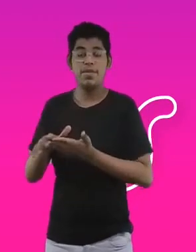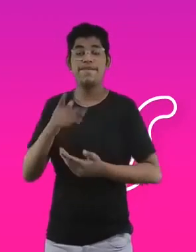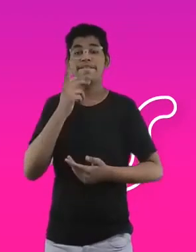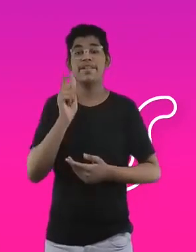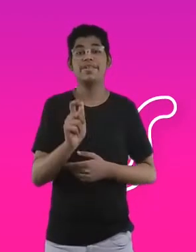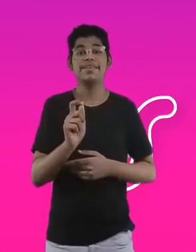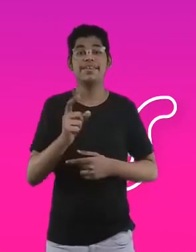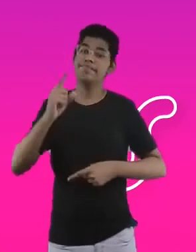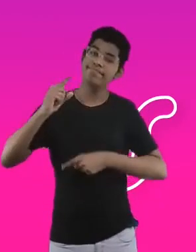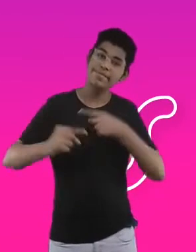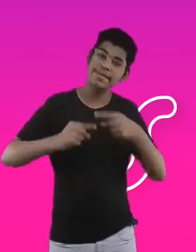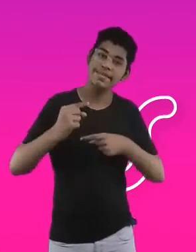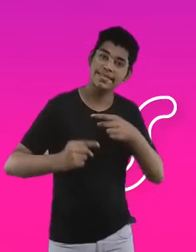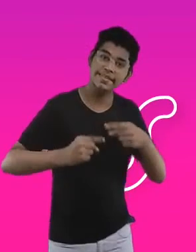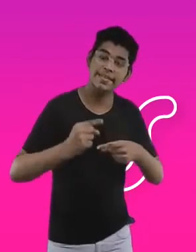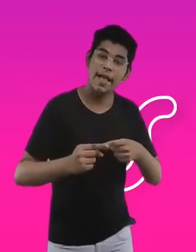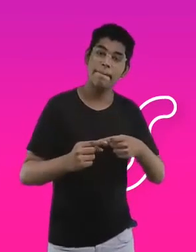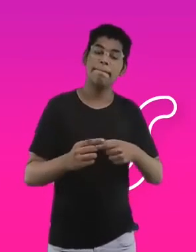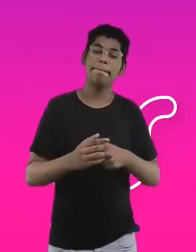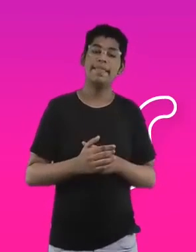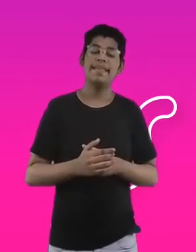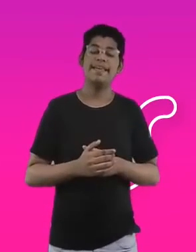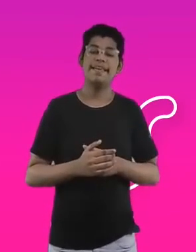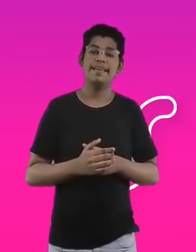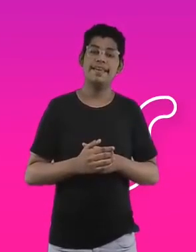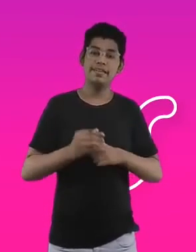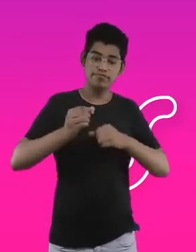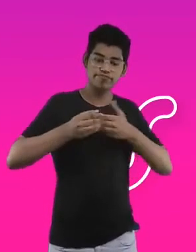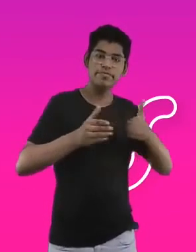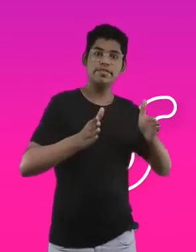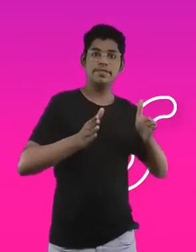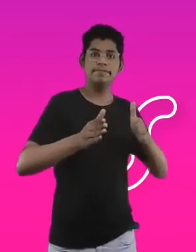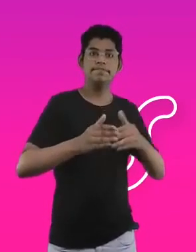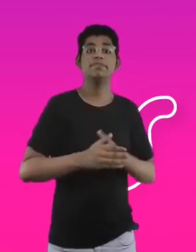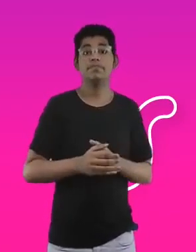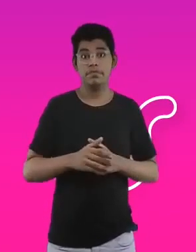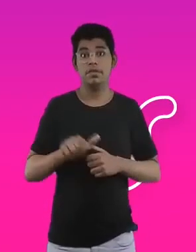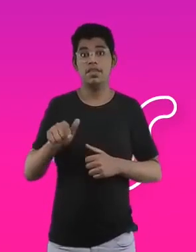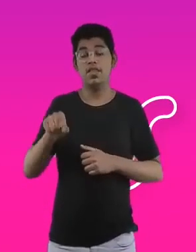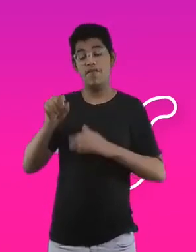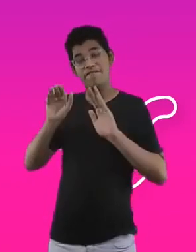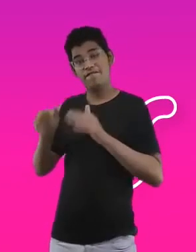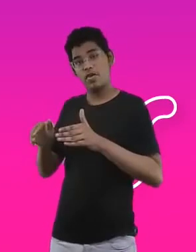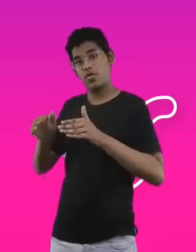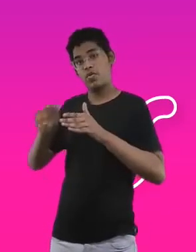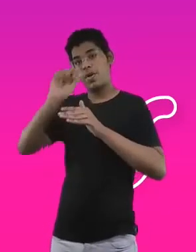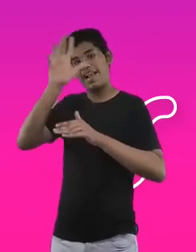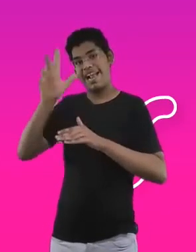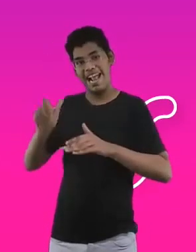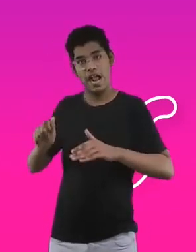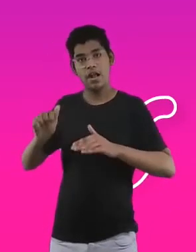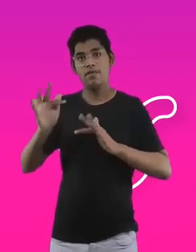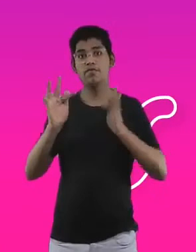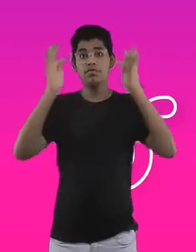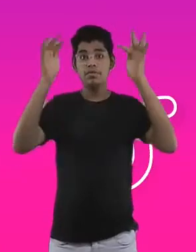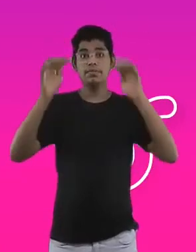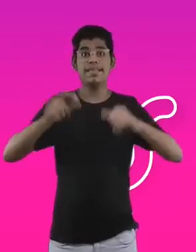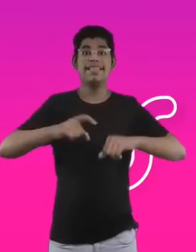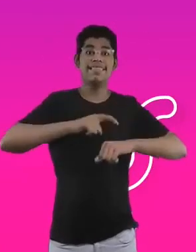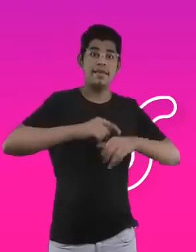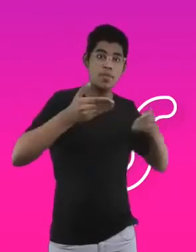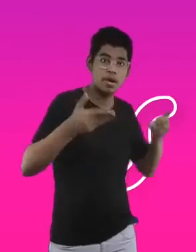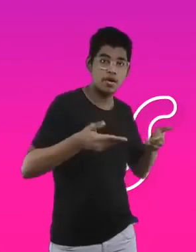o afrofuturismo, ele tem uma dinâmica de se falar de passado, de presente e de futuro. Então, não tem